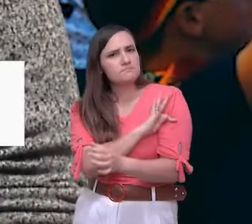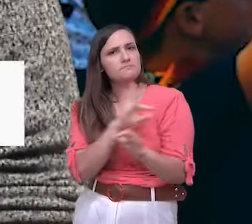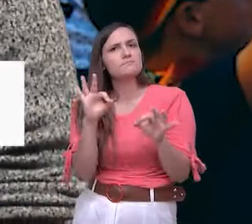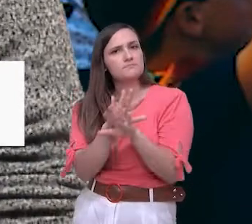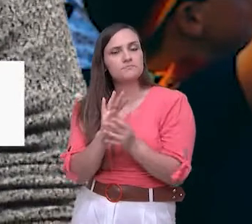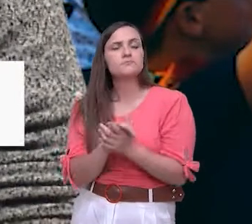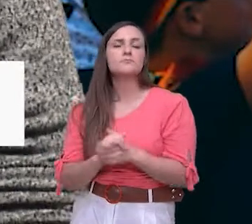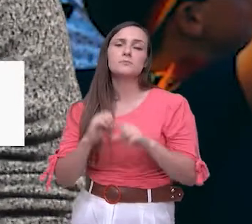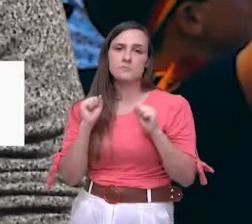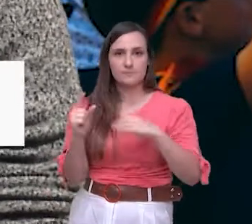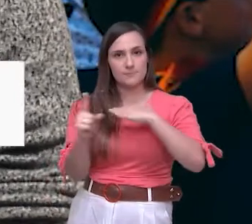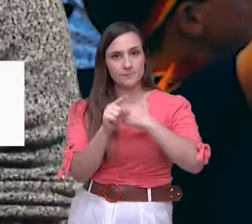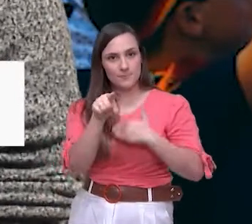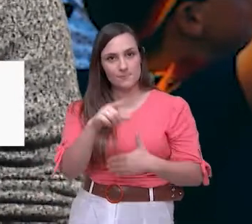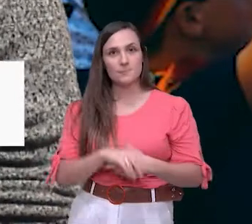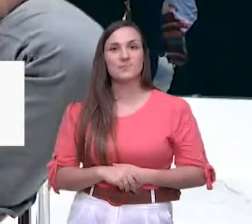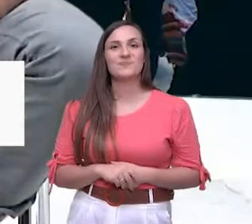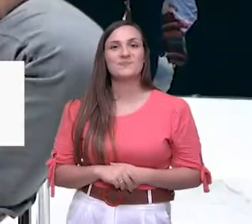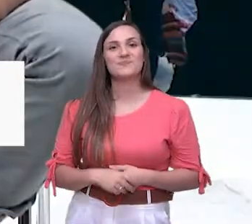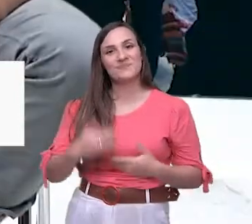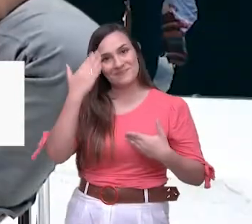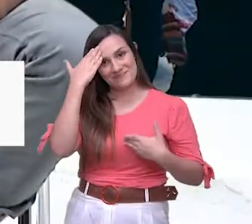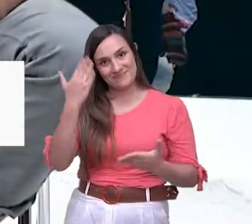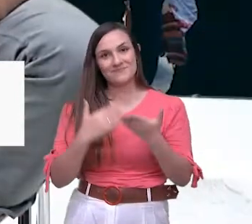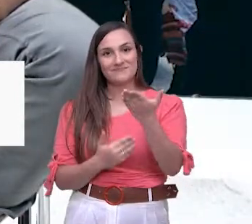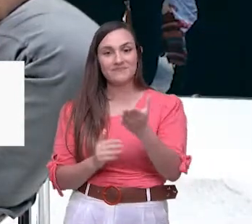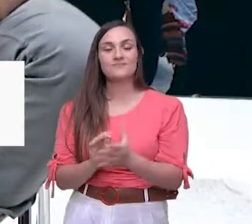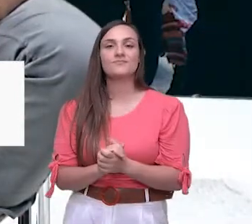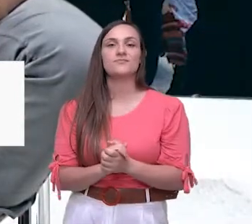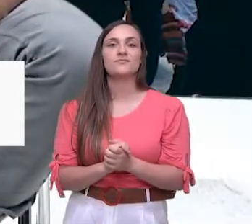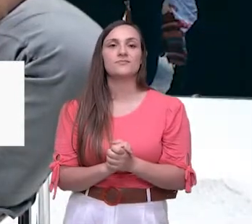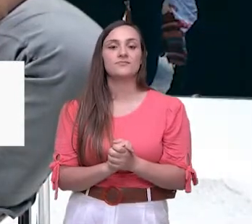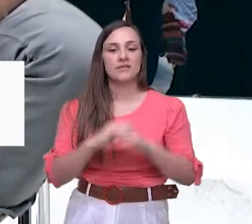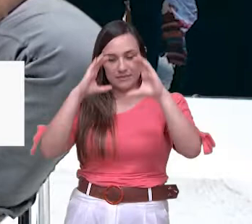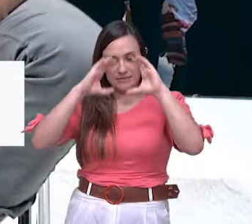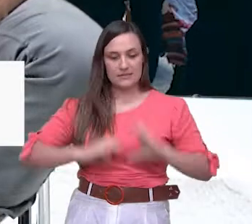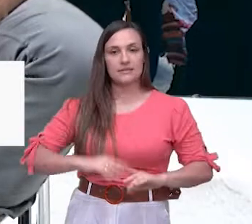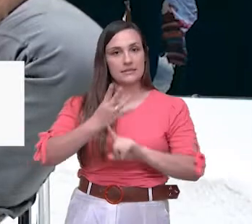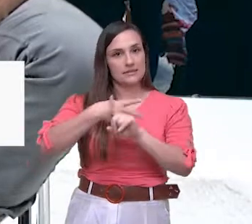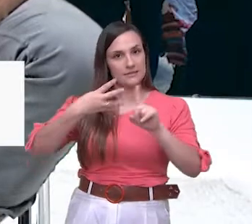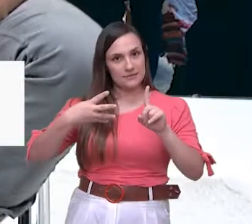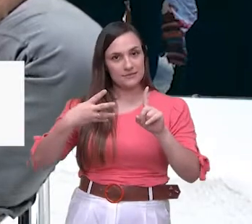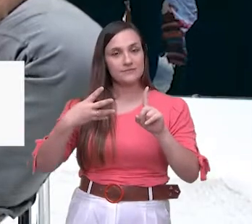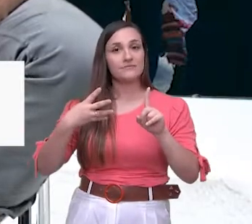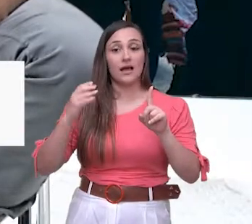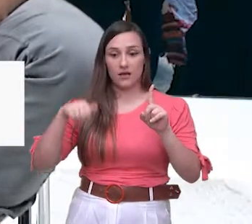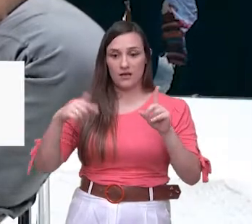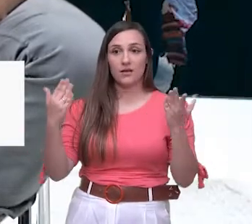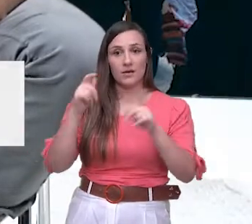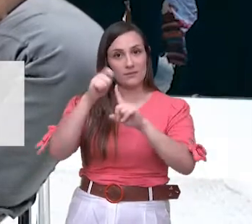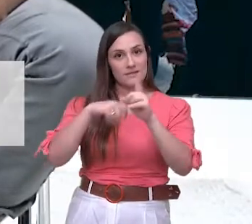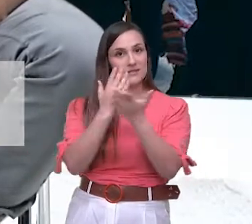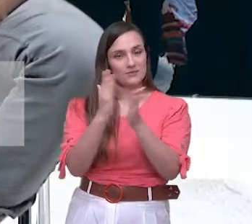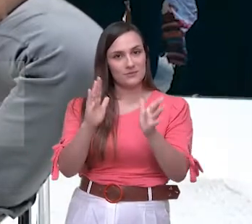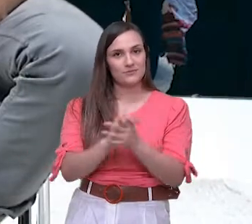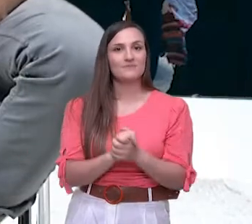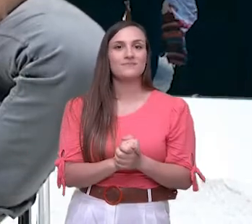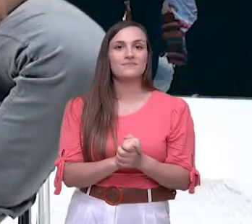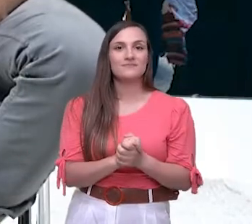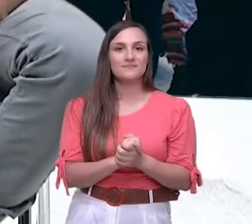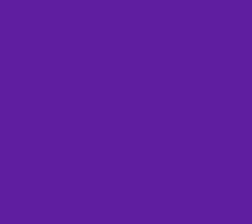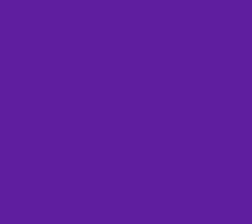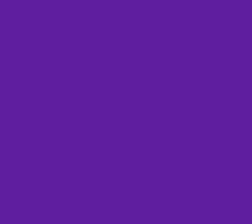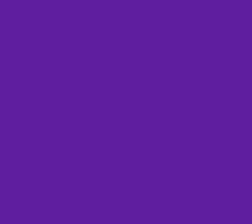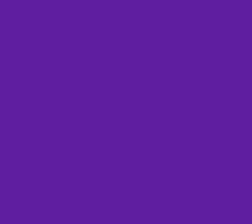nossa equipe técnica estamos à disposição obrigada eu programa cidadania LGBT mais deste mês